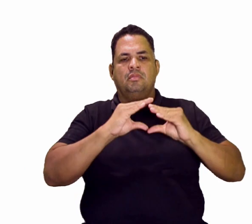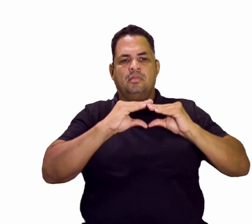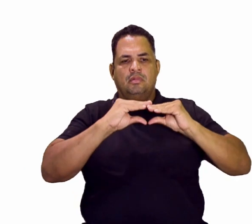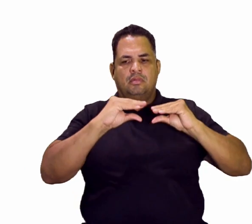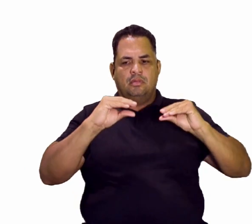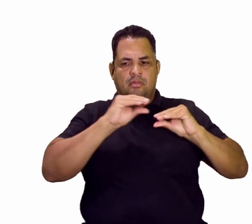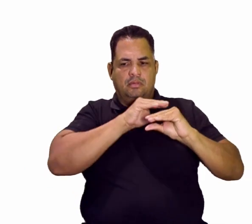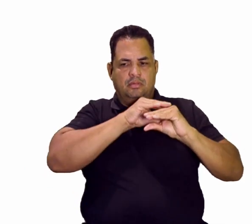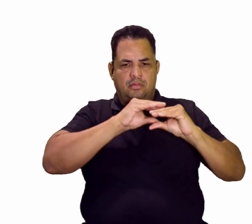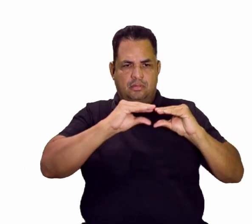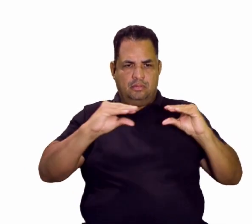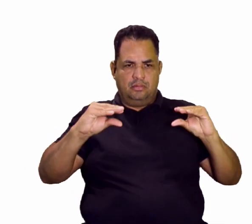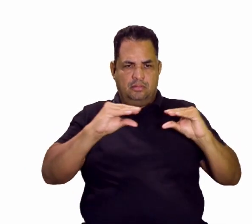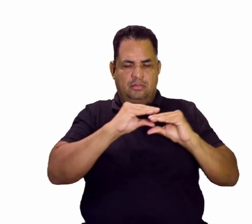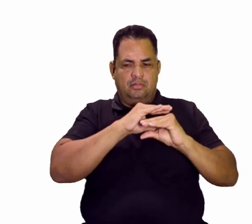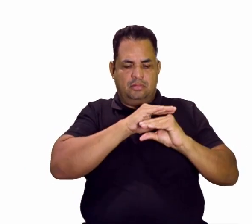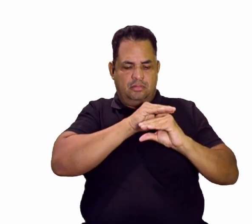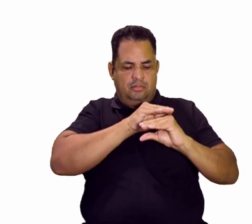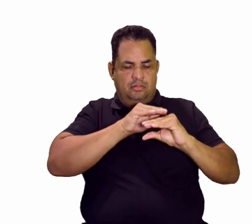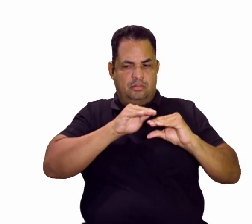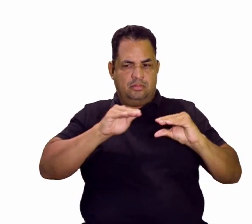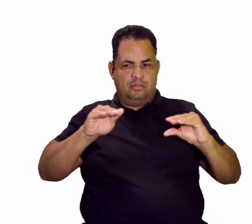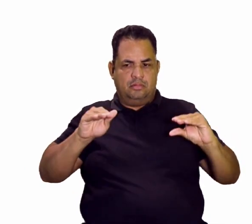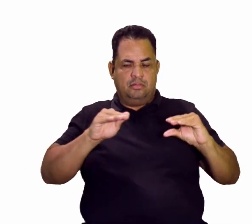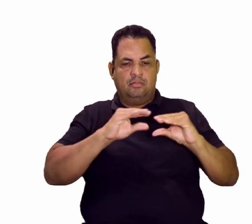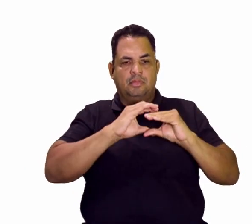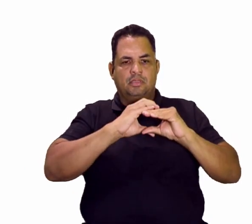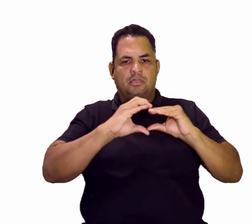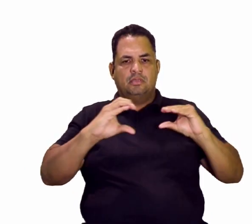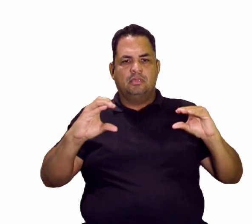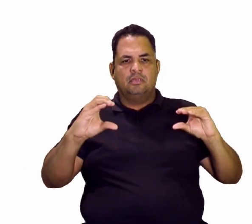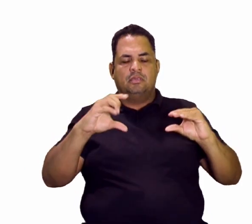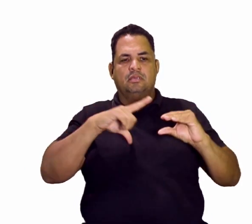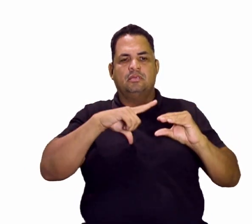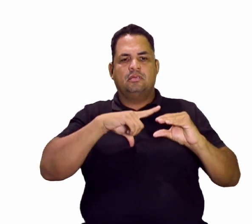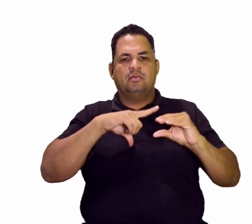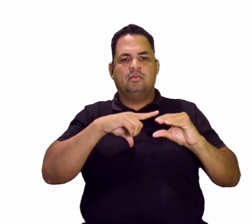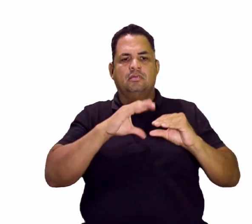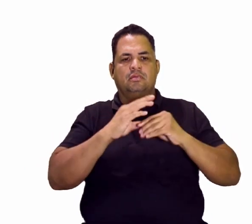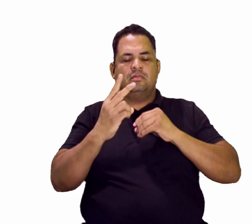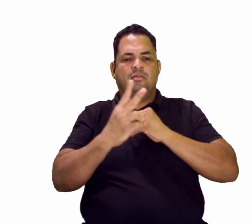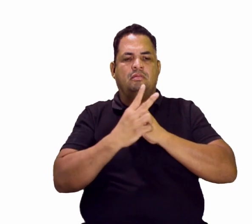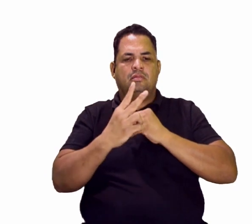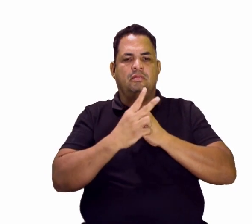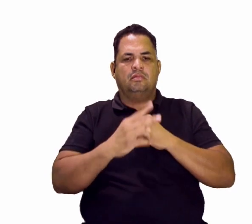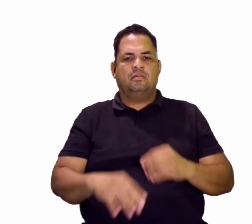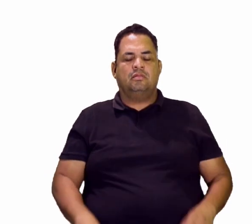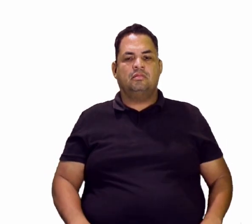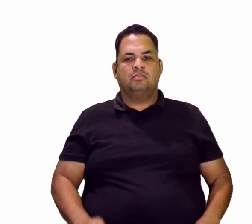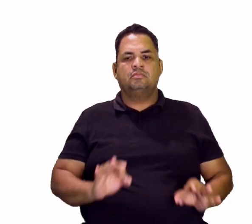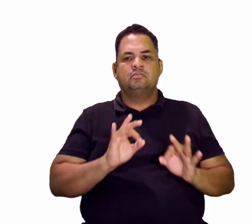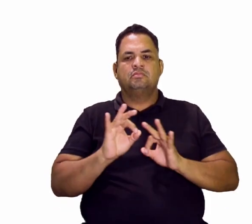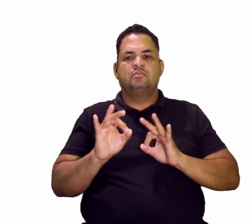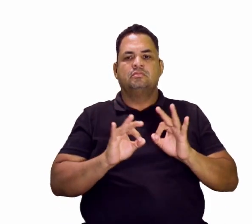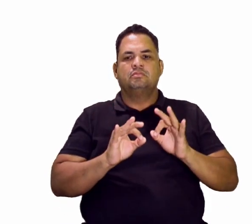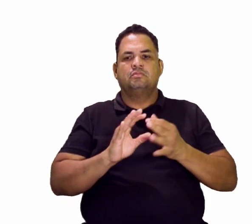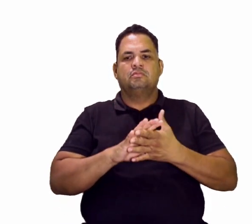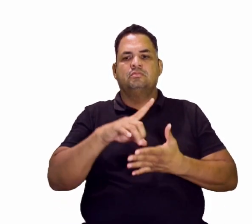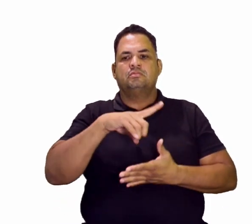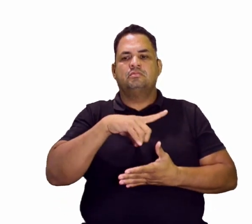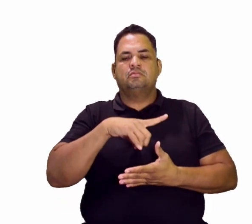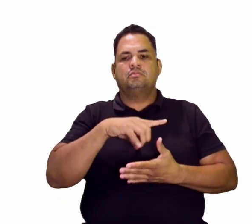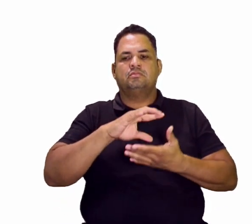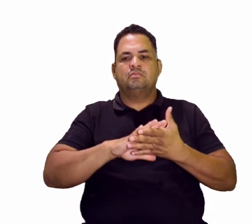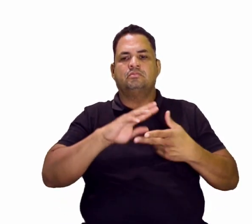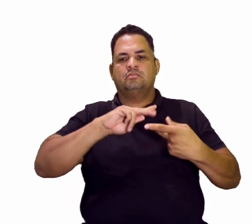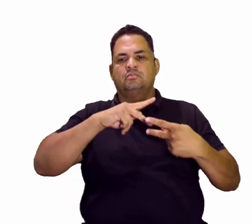também, com a proteção a mais, são chamados de envelopados, porque realmente eles têm uma proteção, tá? Cuja constituição